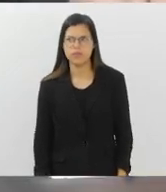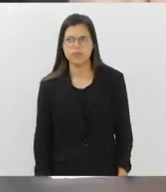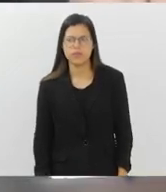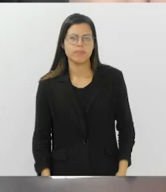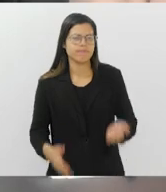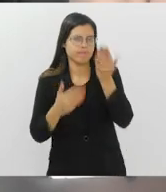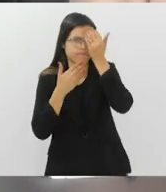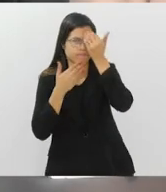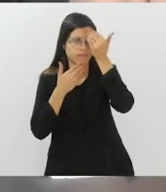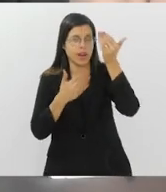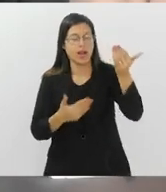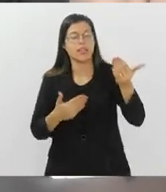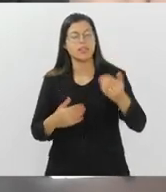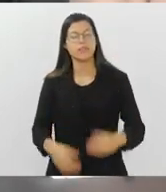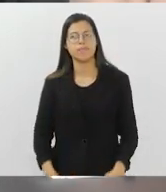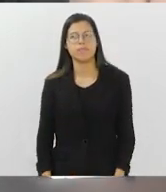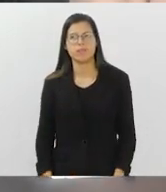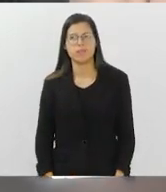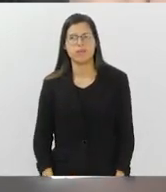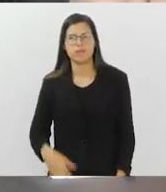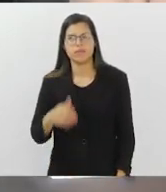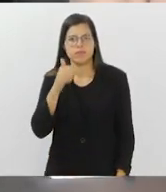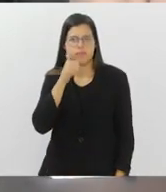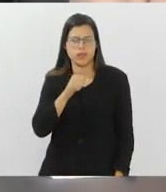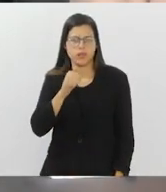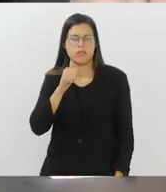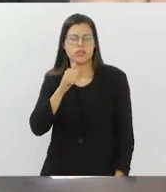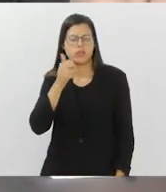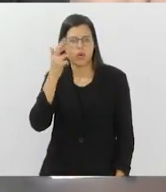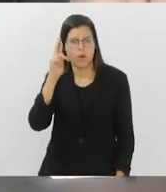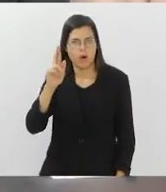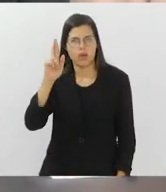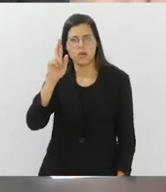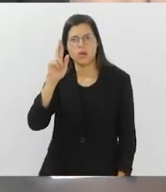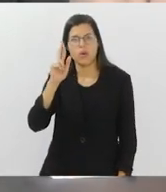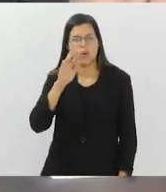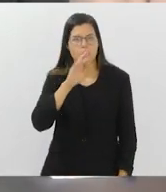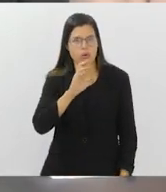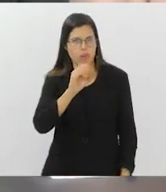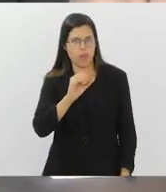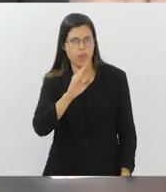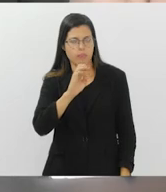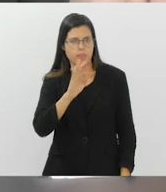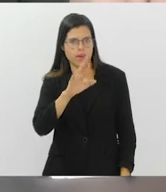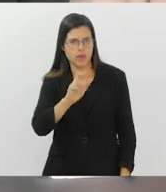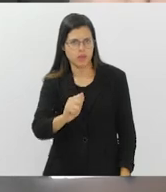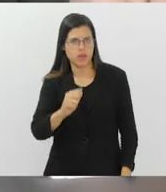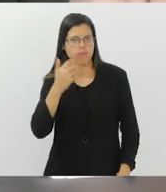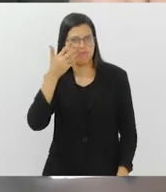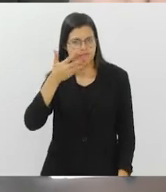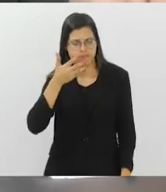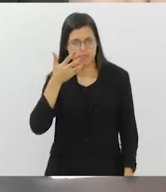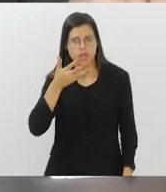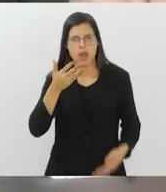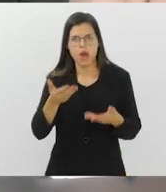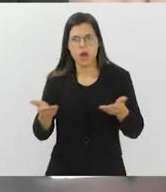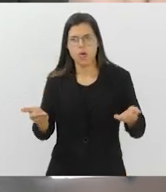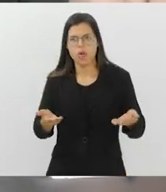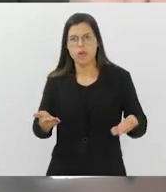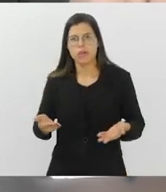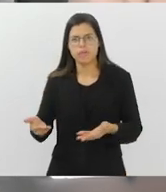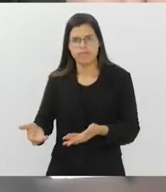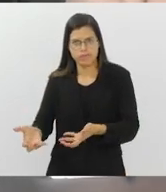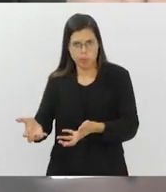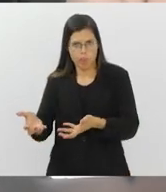Obrigado, senhora Roberta, muito obrigado pela fala. Agora eu queria convidar